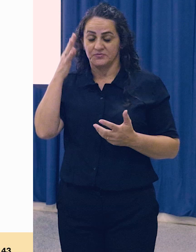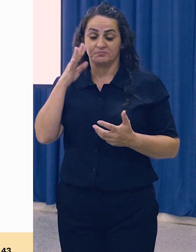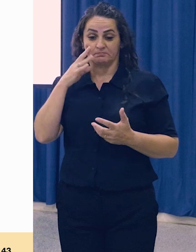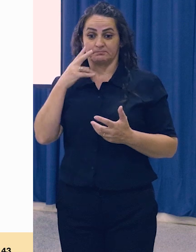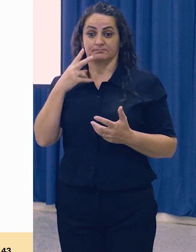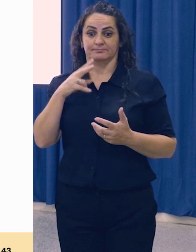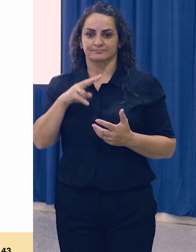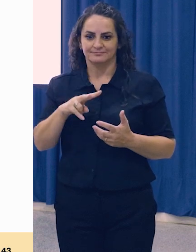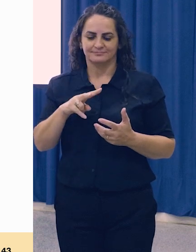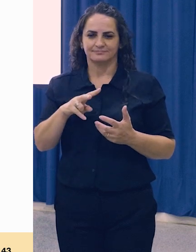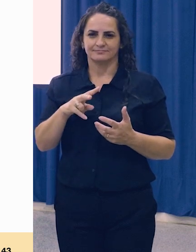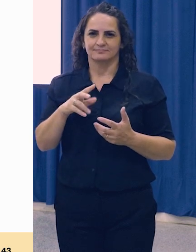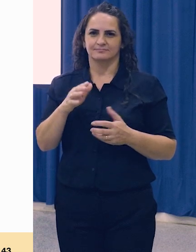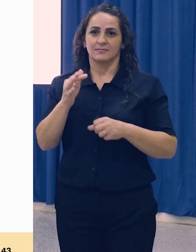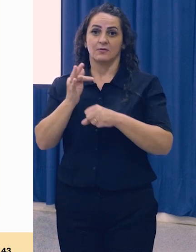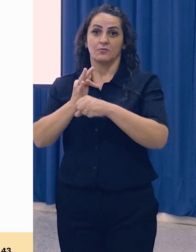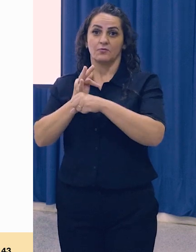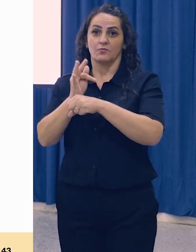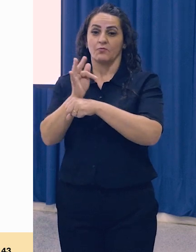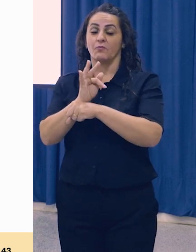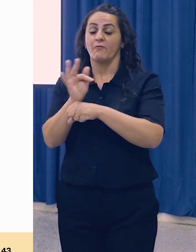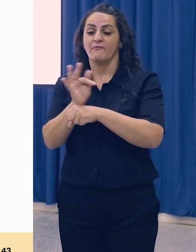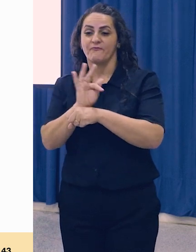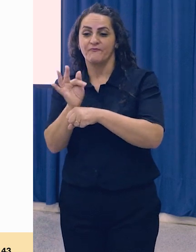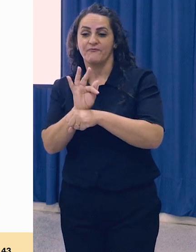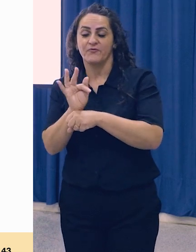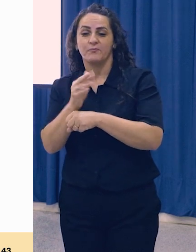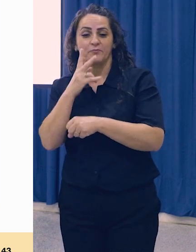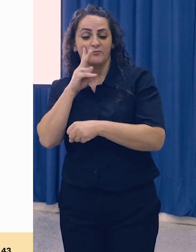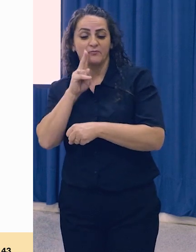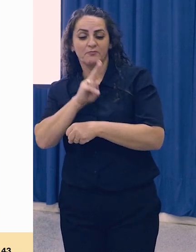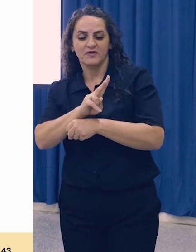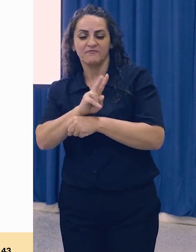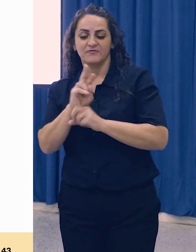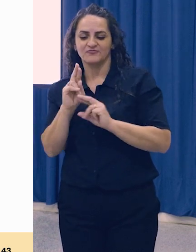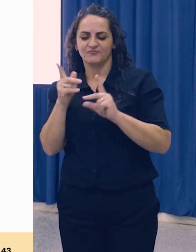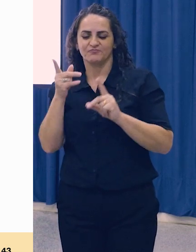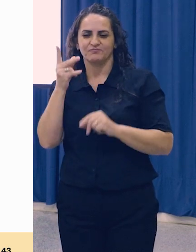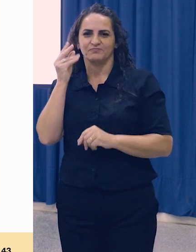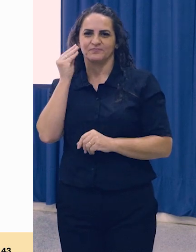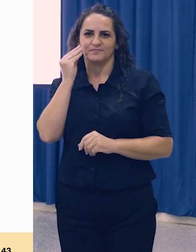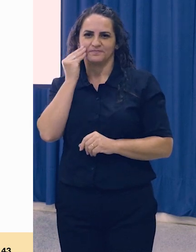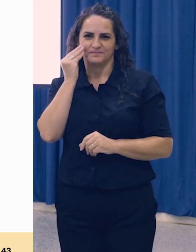essa extensão do filme de poder provar um milkshake um pouco diferente.